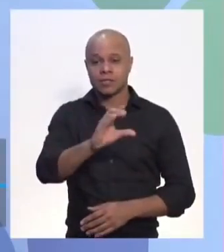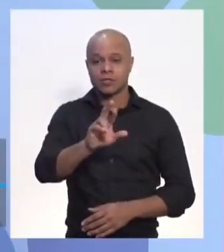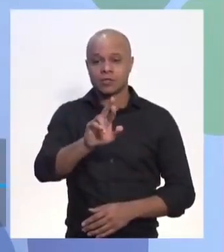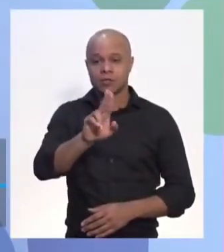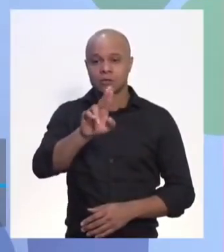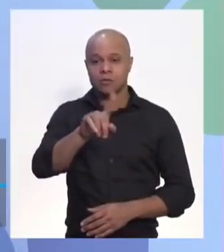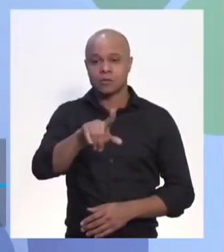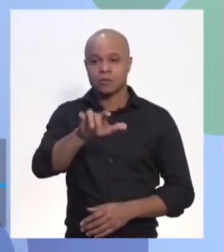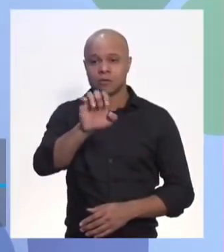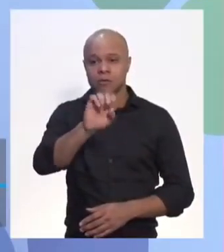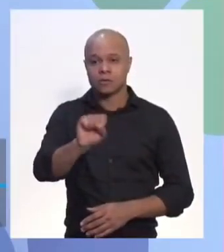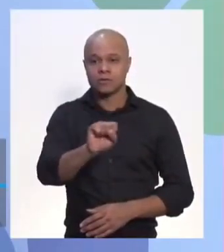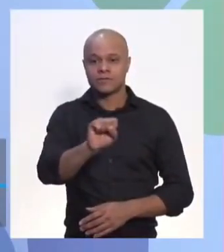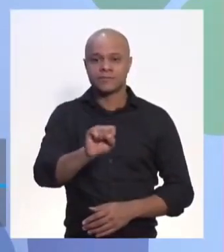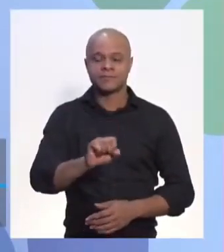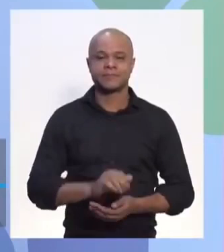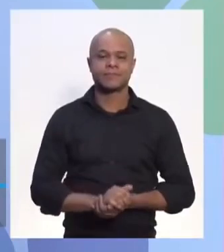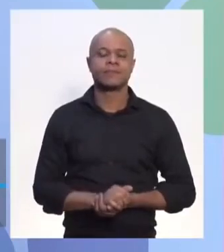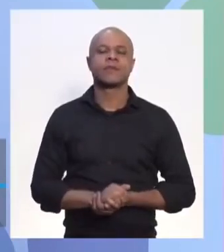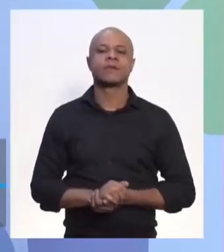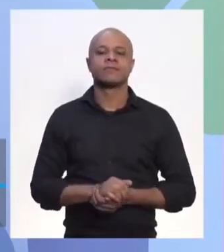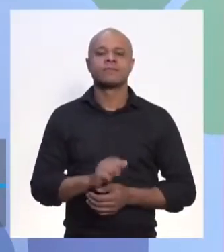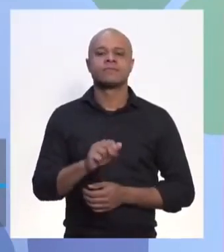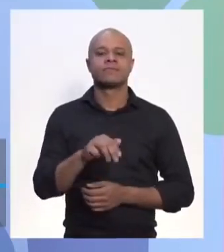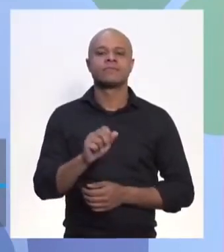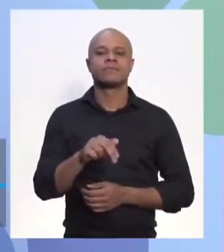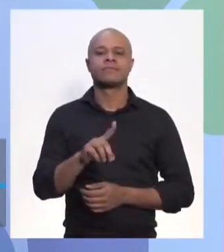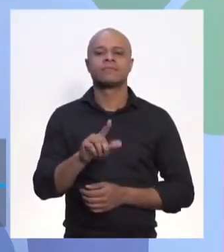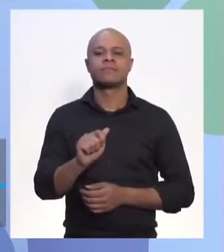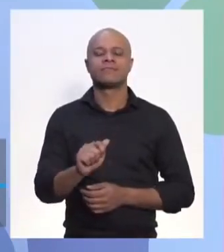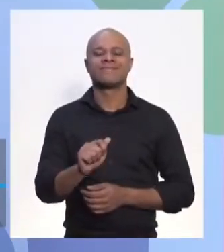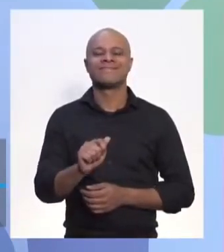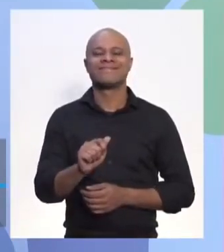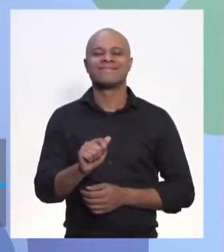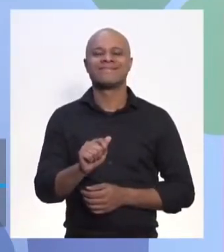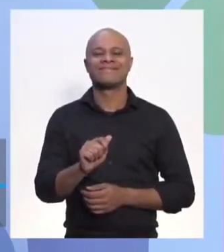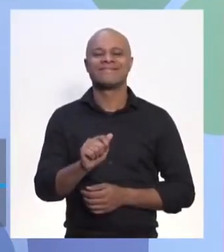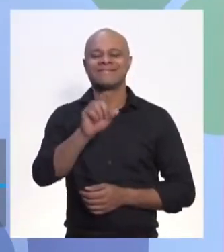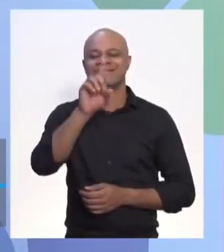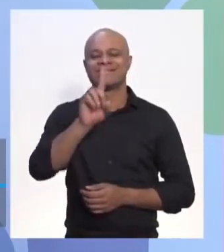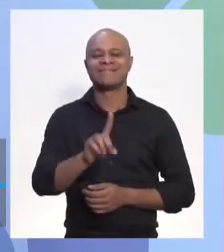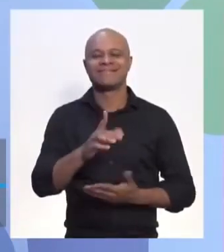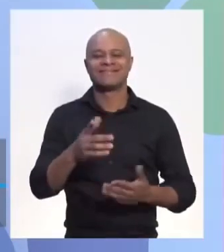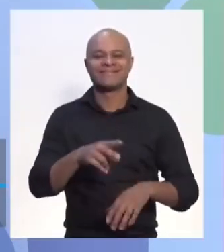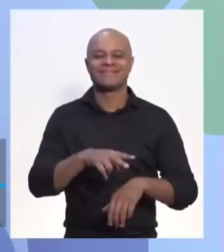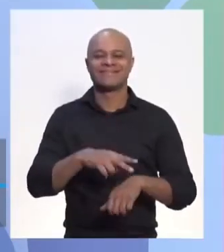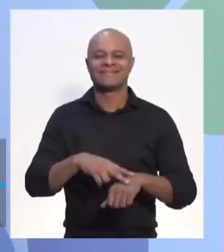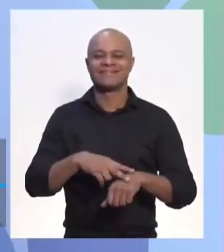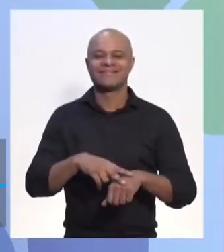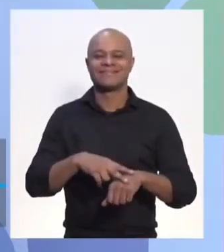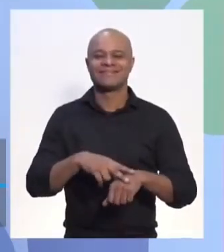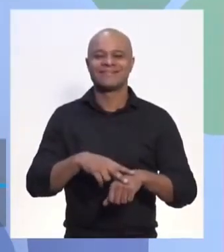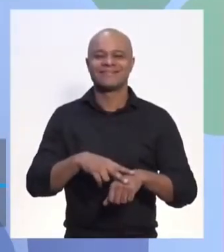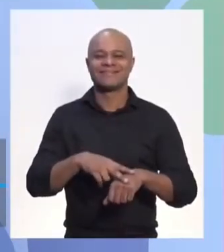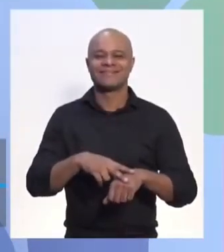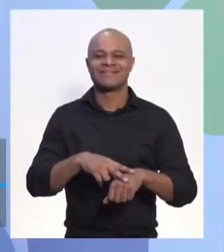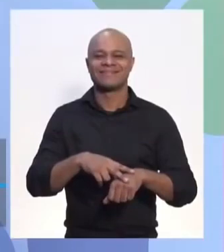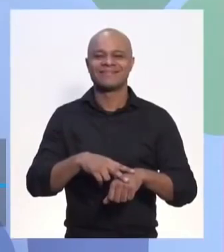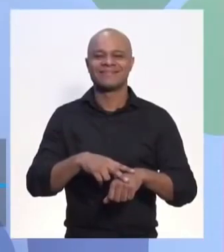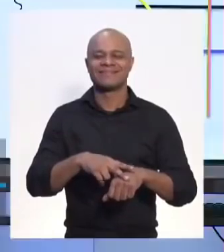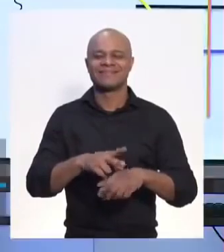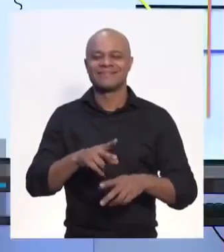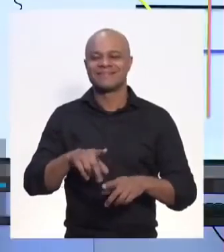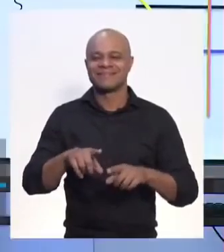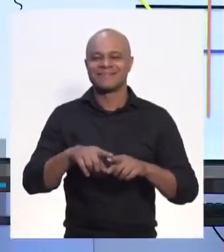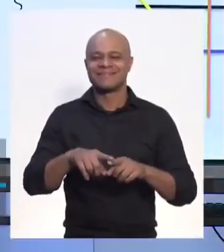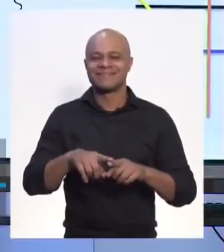Amanda, ela colocou amarelo e um coraçãozinho amarelo, e verde e um coraçãozinho verde. As cores